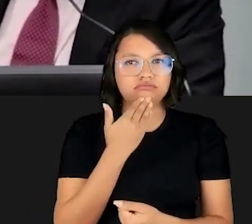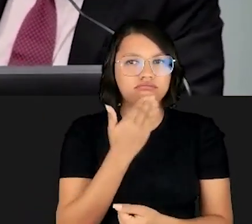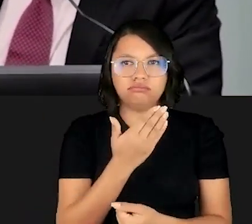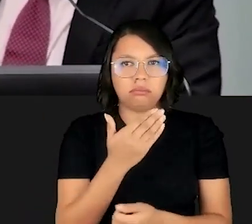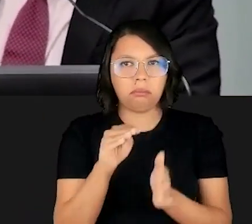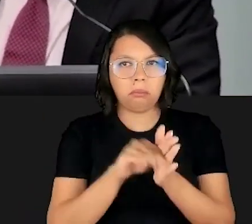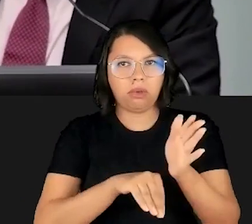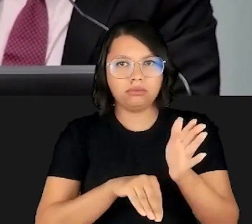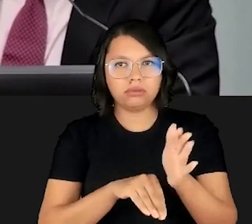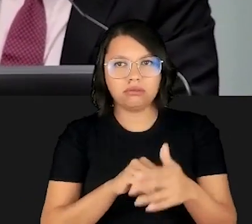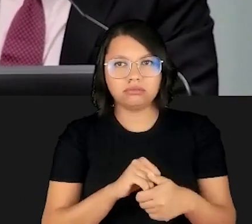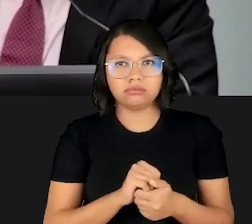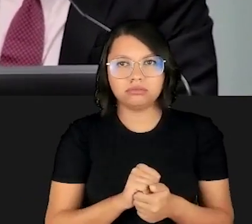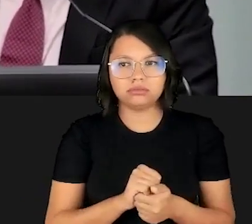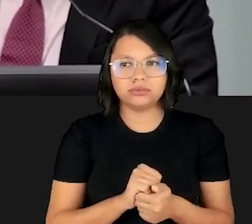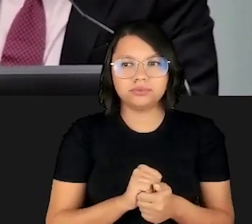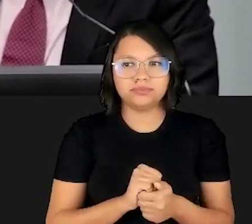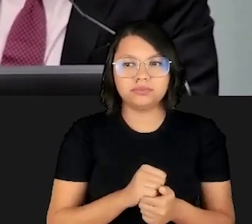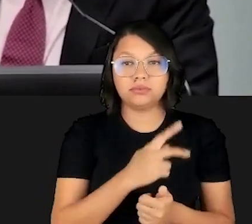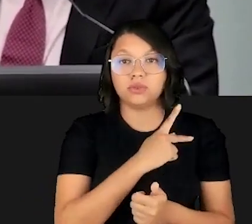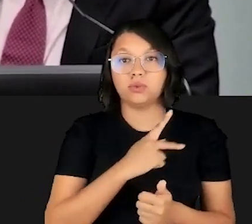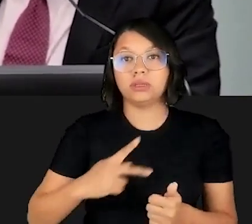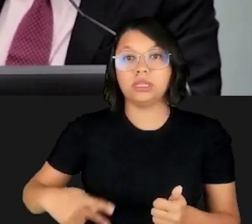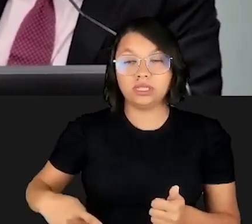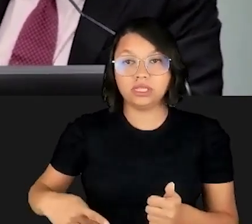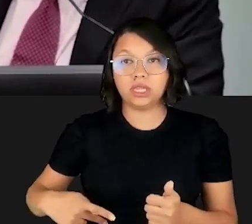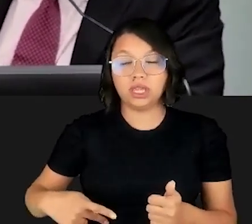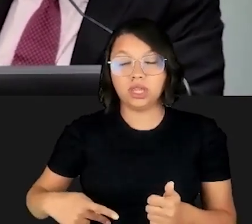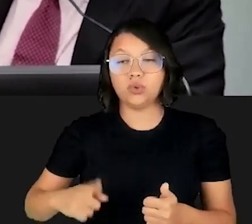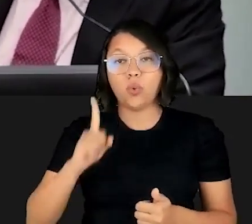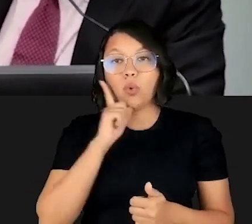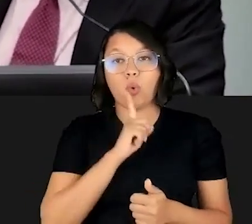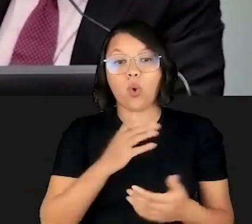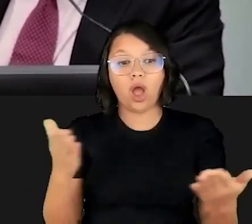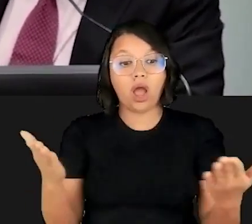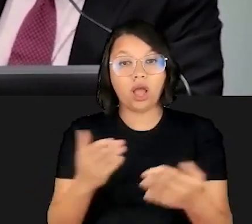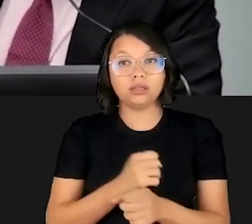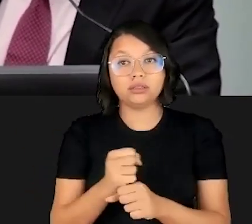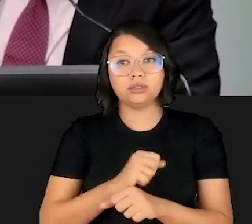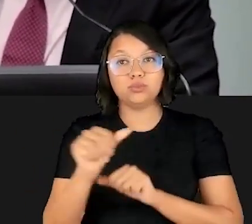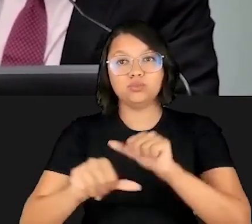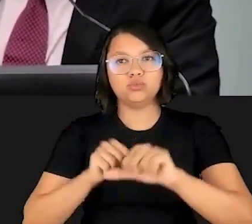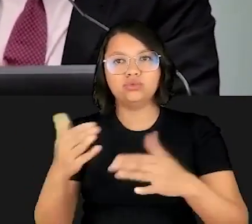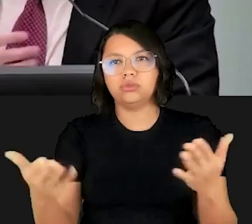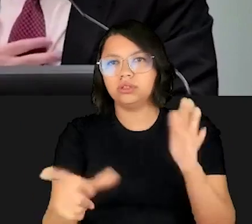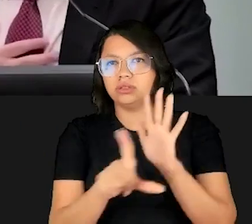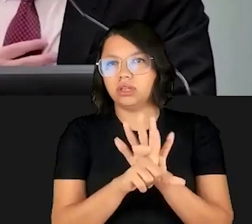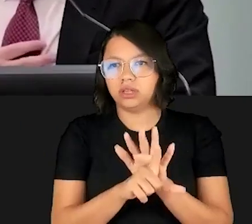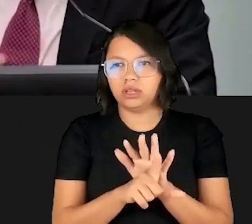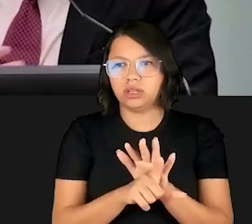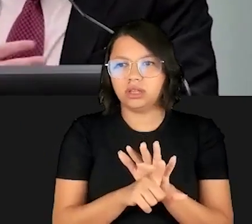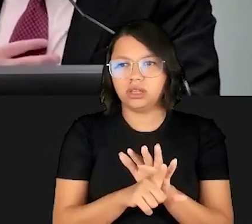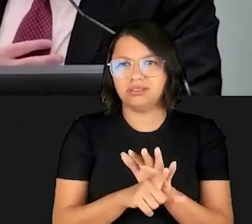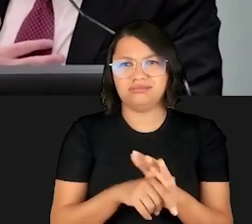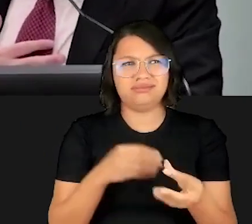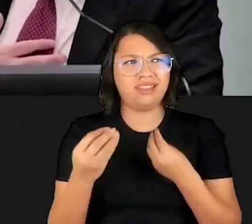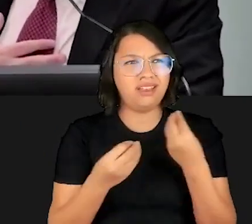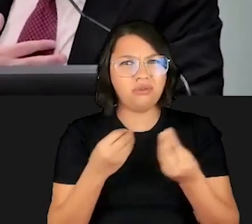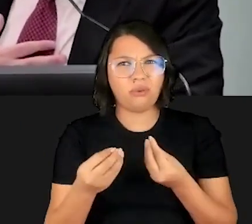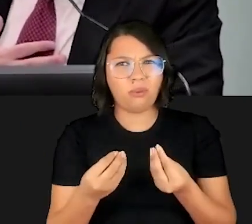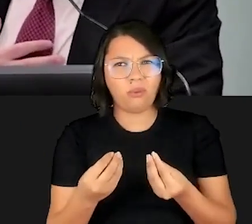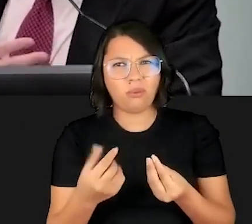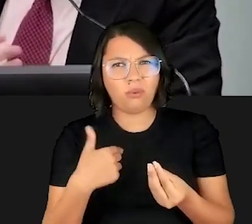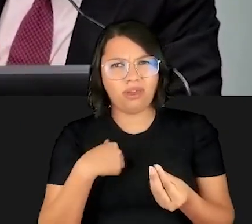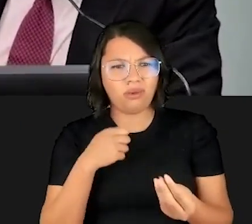pedia. O presidente Biden, este ano, mudou essa lei e ele disse, não faz sentido, eu sou o maior comprador do mundo, eu tenho que ter um bom